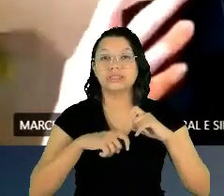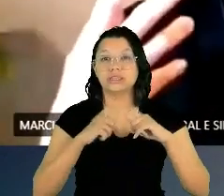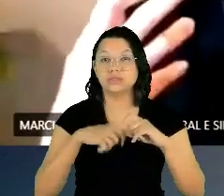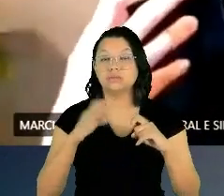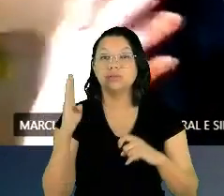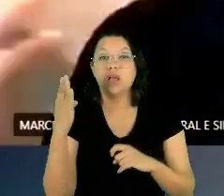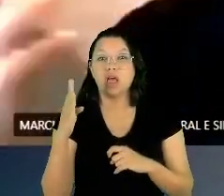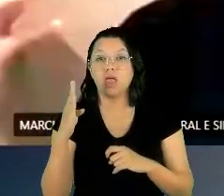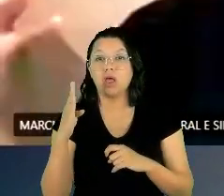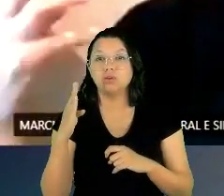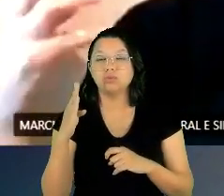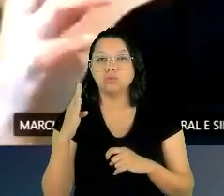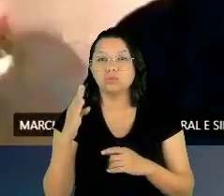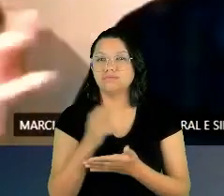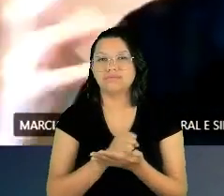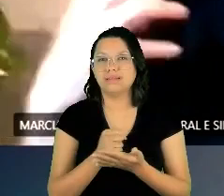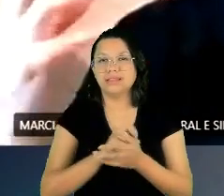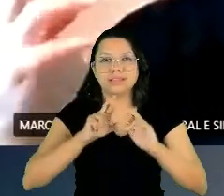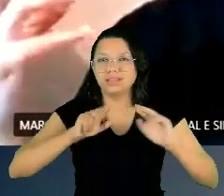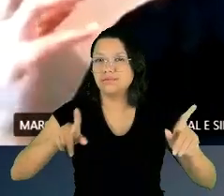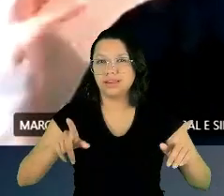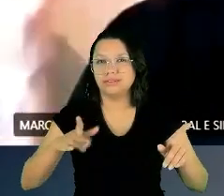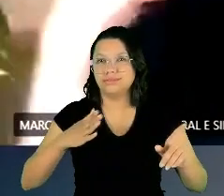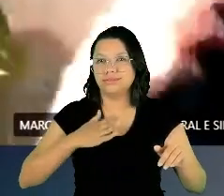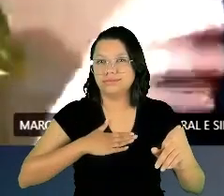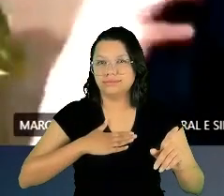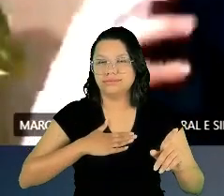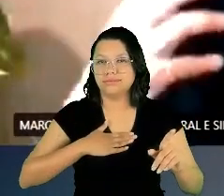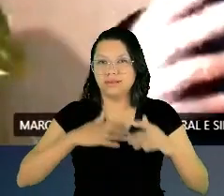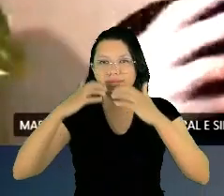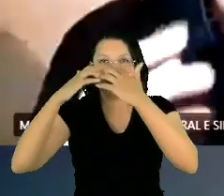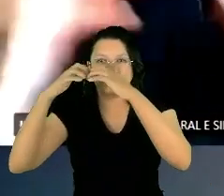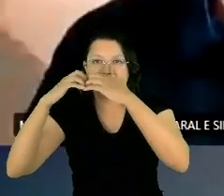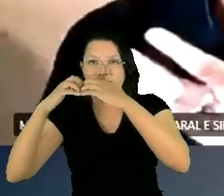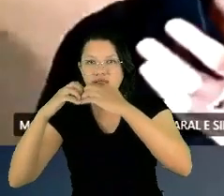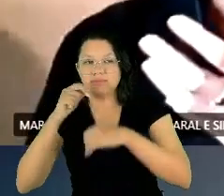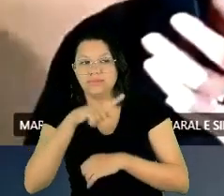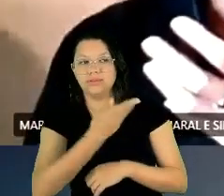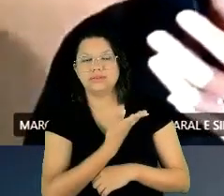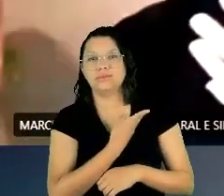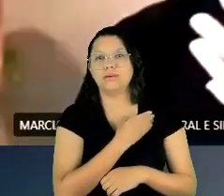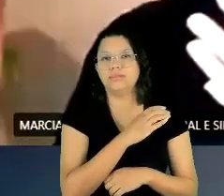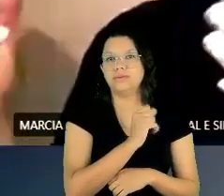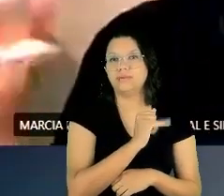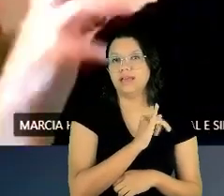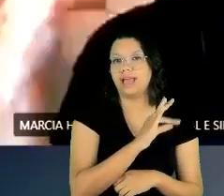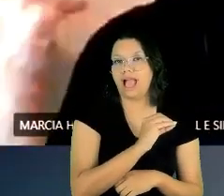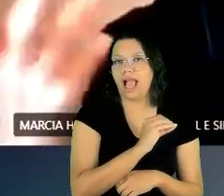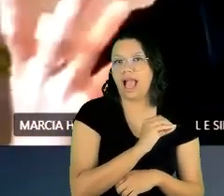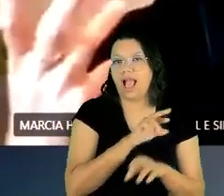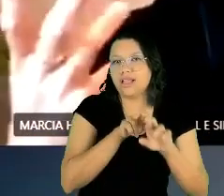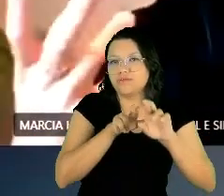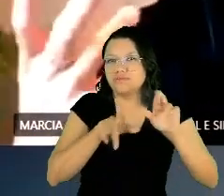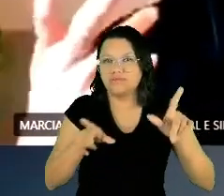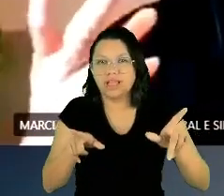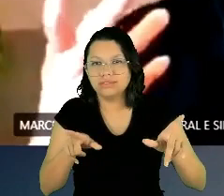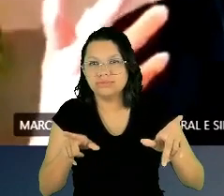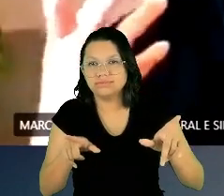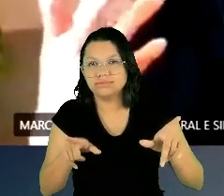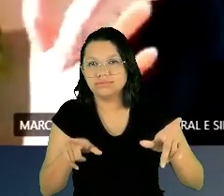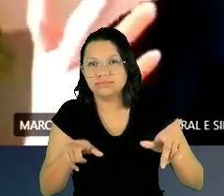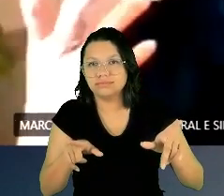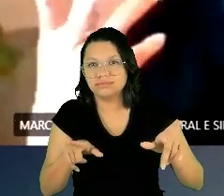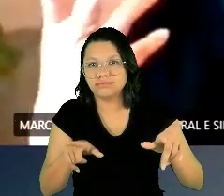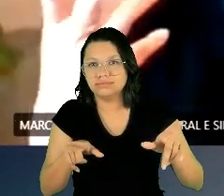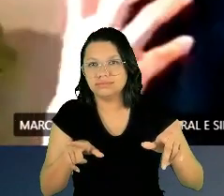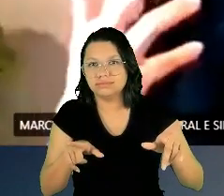mesmo diferentes, ou seja, que os cérebros, o meu cérebro do meu amigo Caio aqui, reagem de maneiras diferentes,